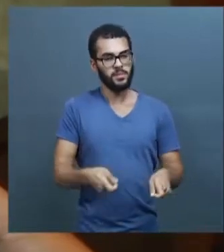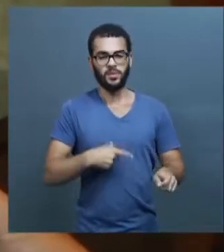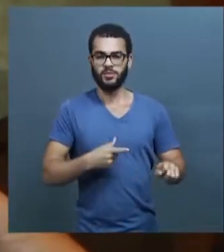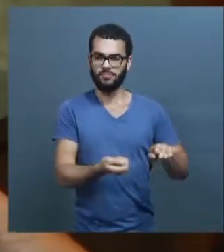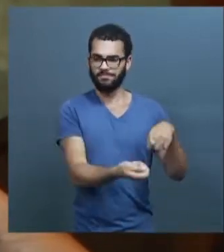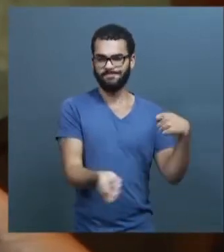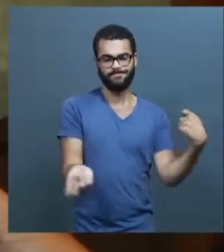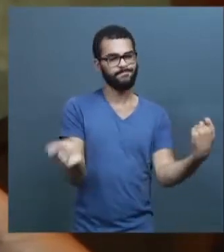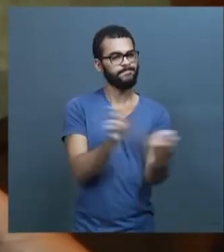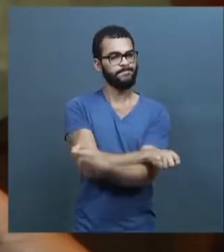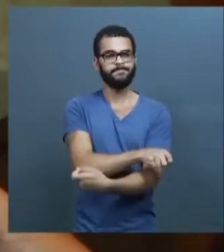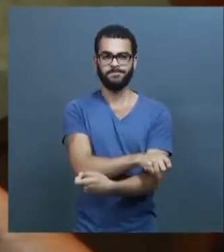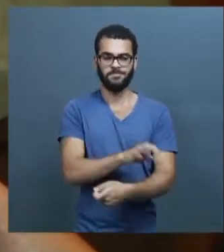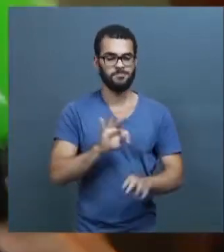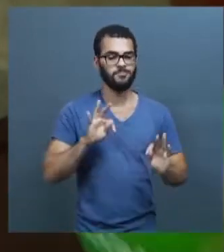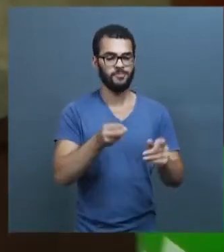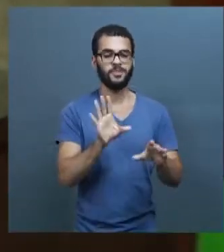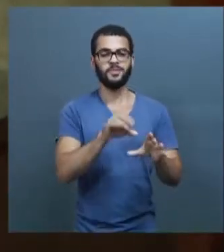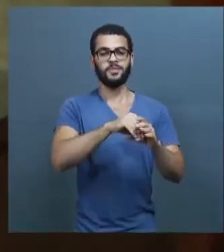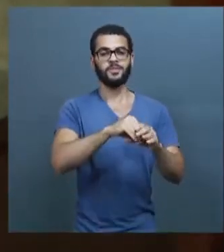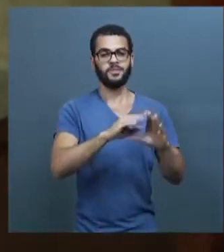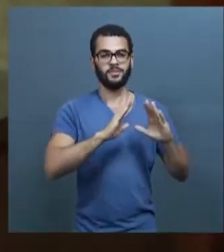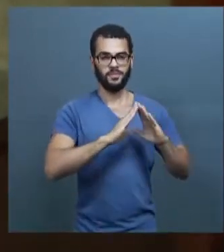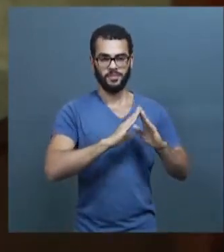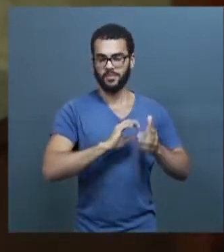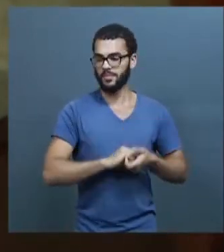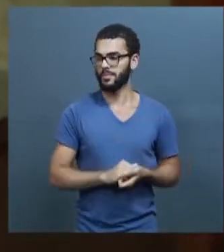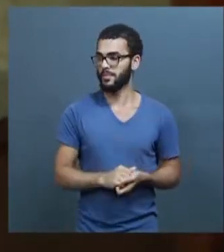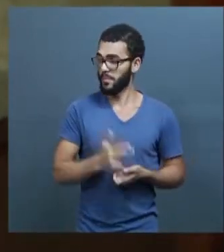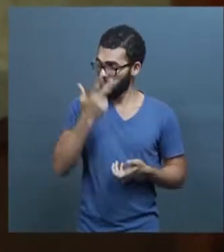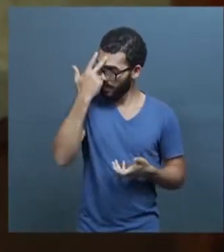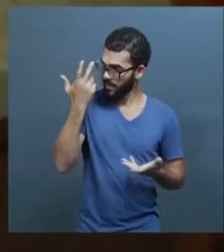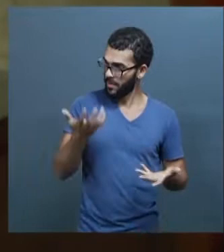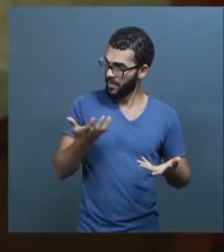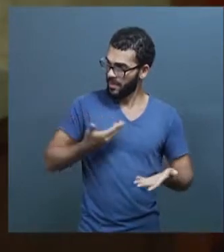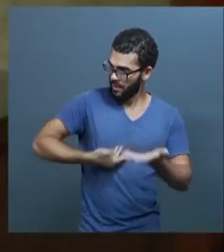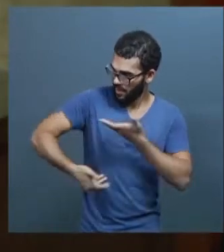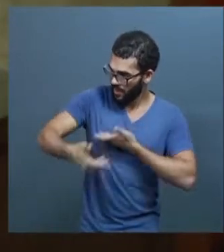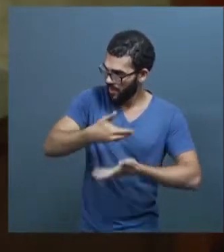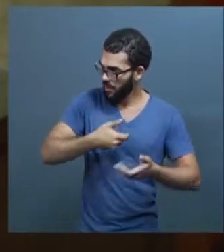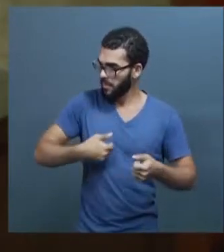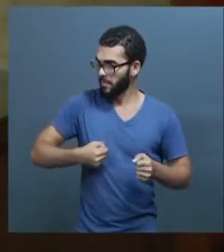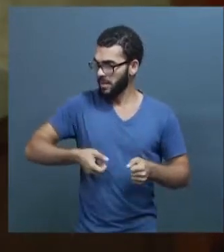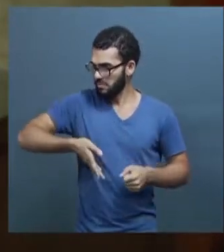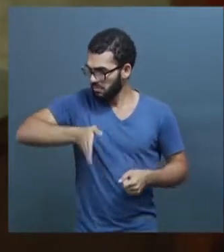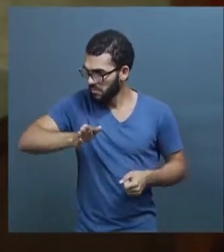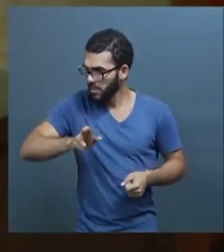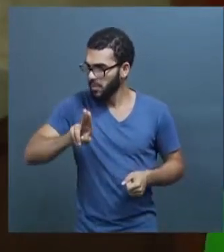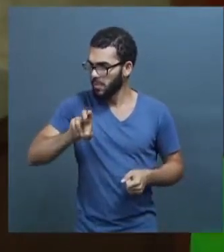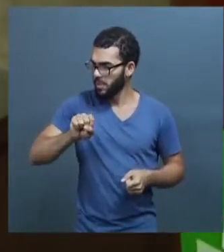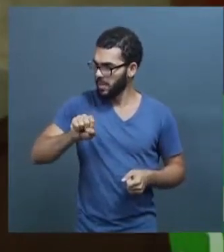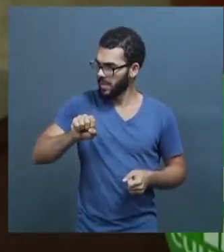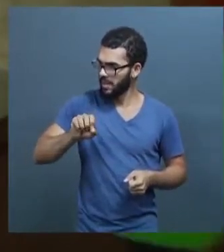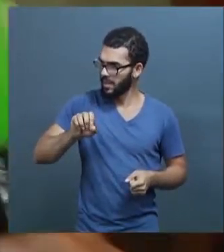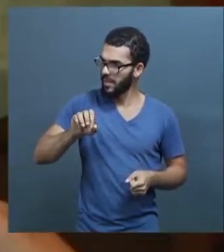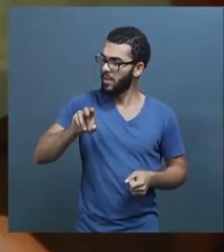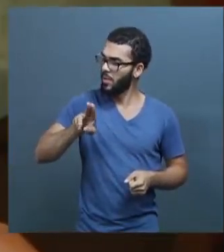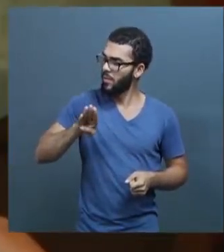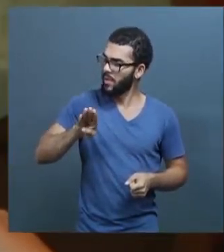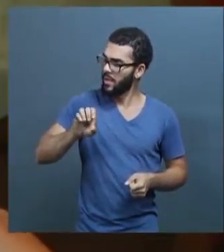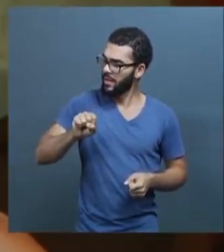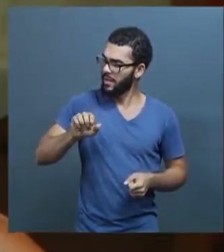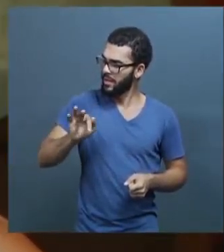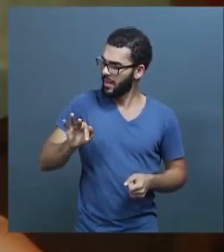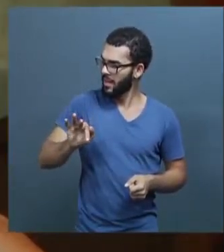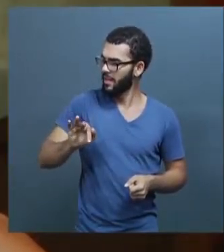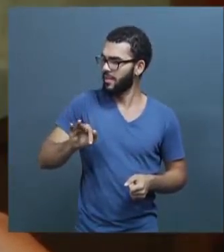mudanças alimentares em todo o contexto familiar. E quem quiser esse atendimento pode procurar o BSF, não só do Luizotti, mas existem outras também. Isso,